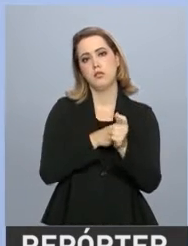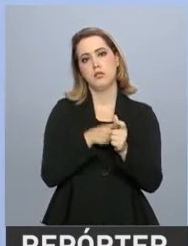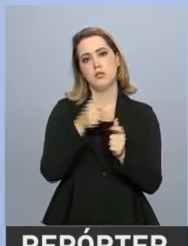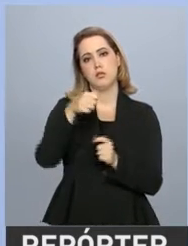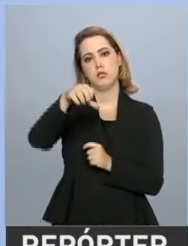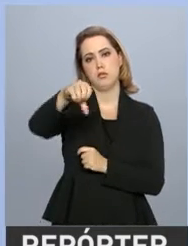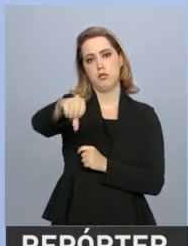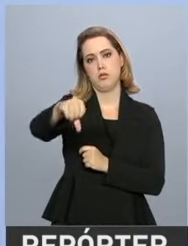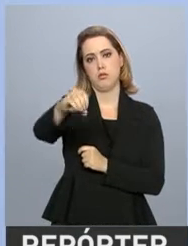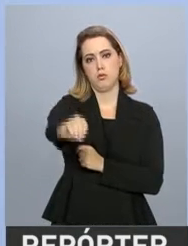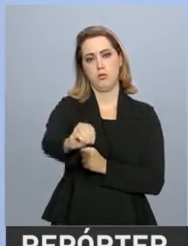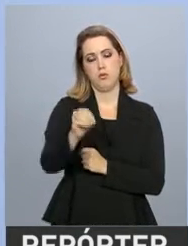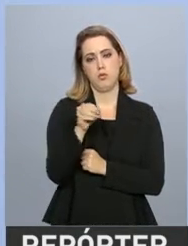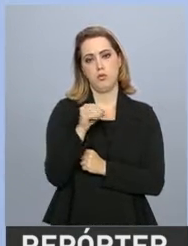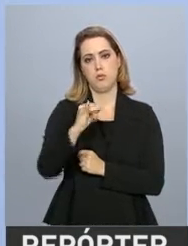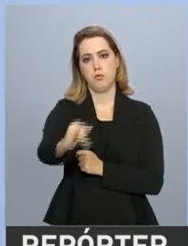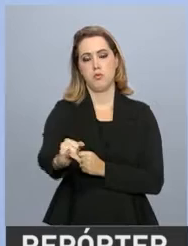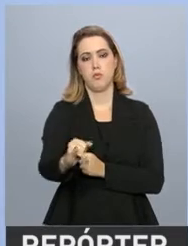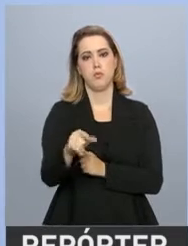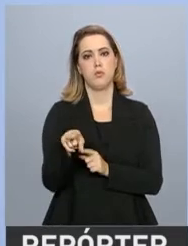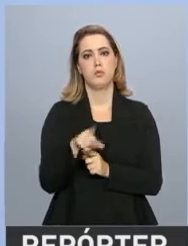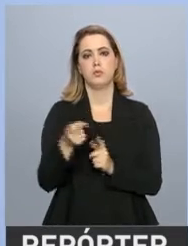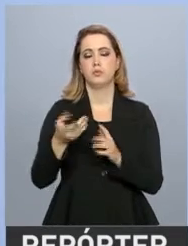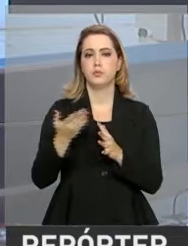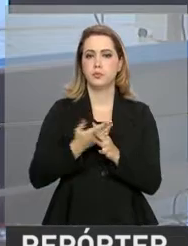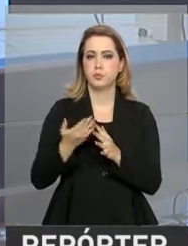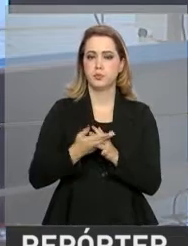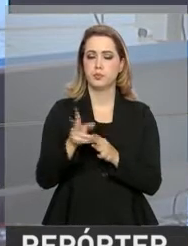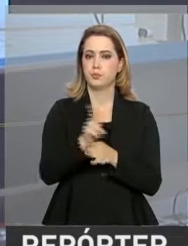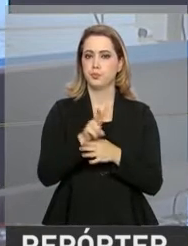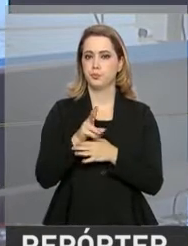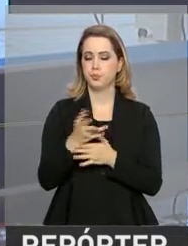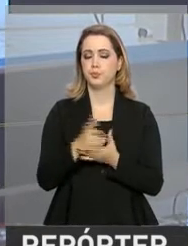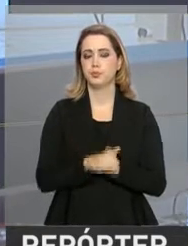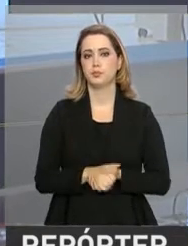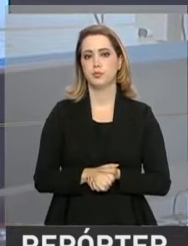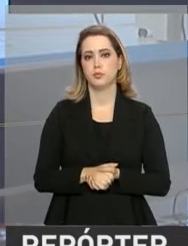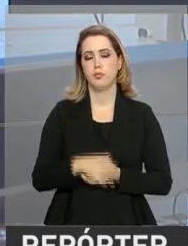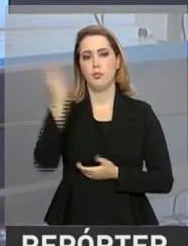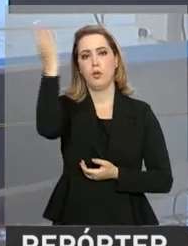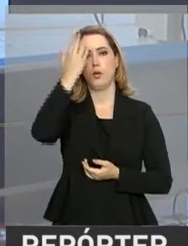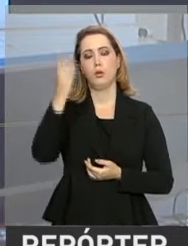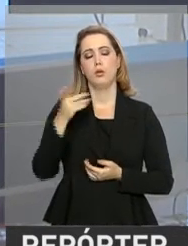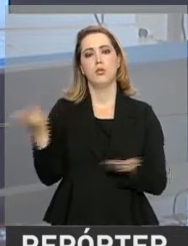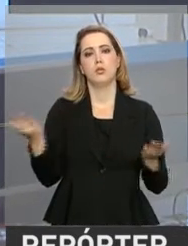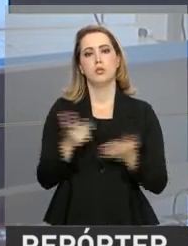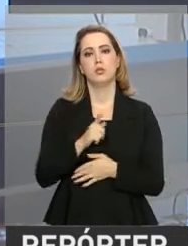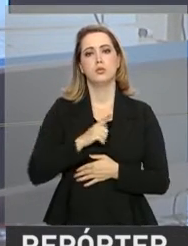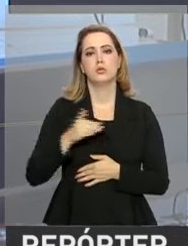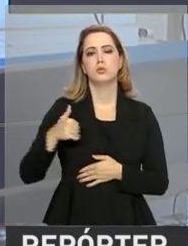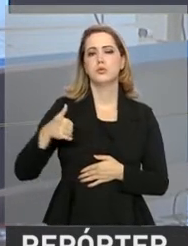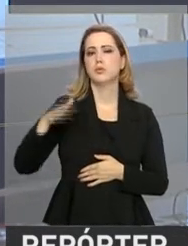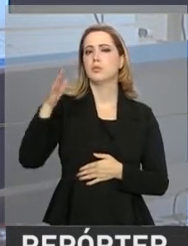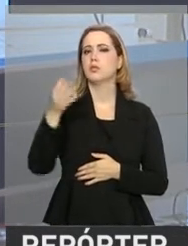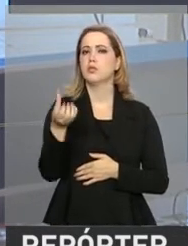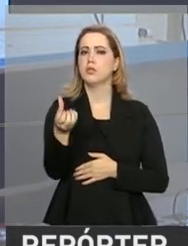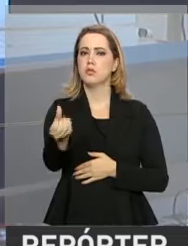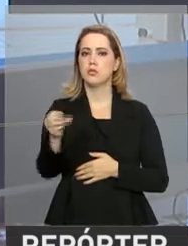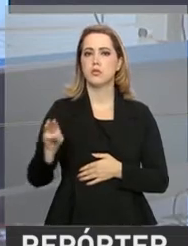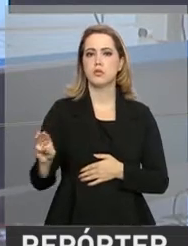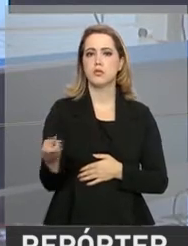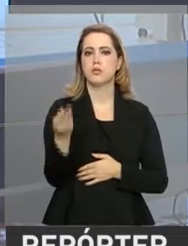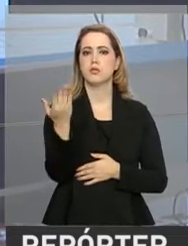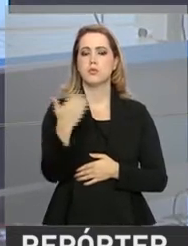90 dias para efeito do financiamento e o brasil conta hoje com mais de seis milhões e meio